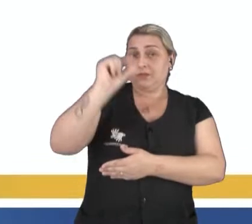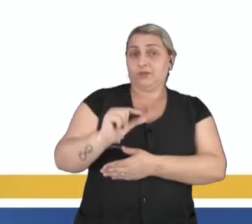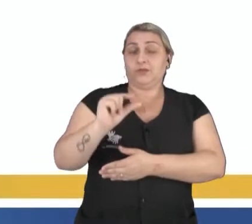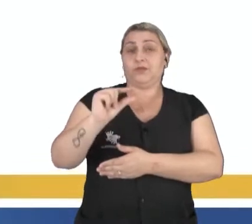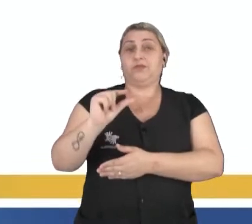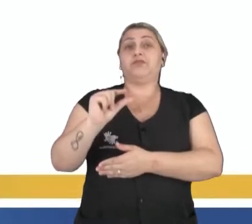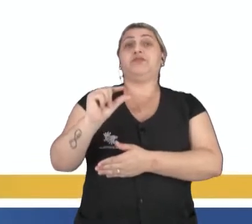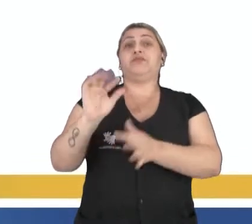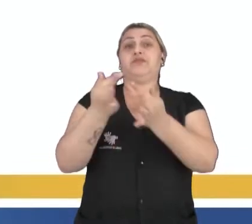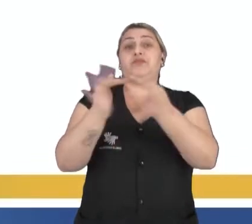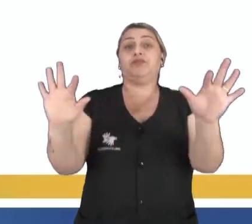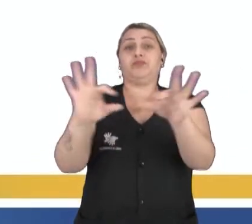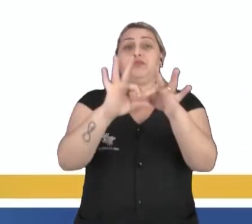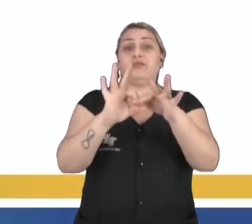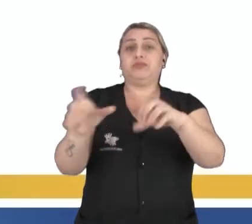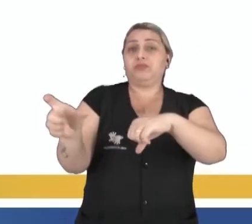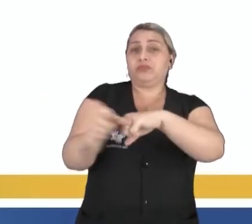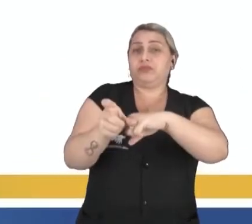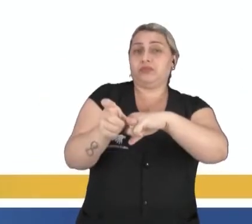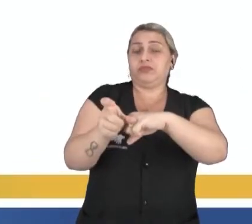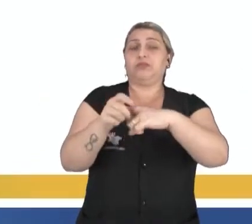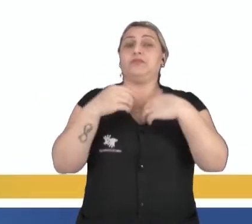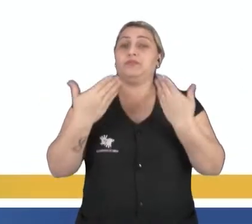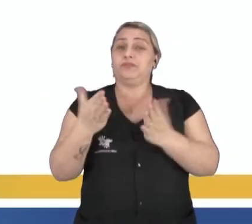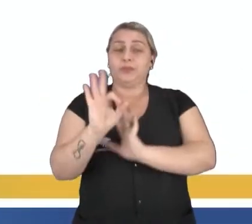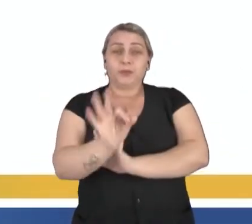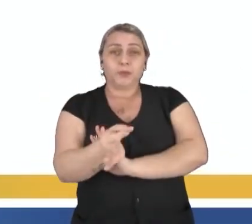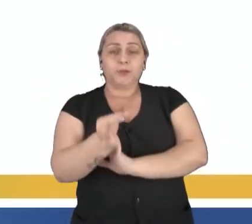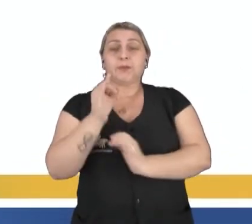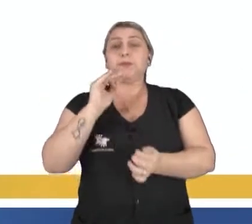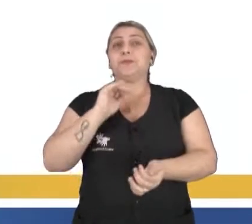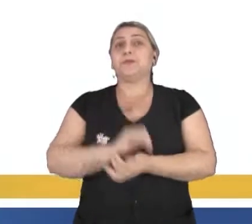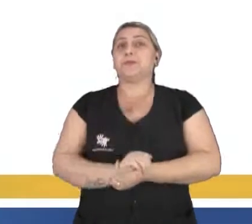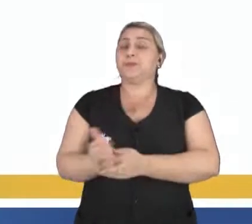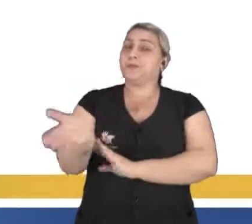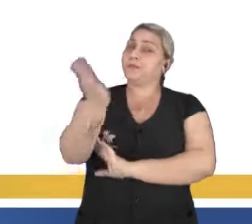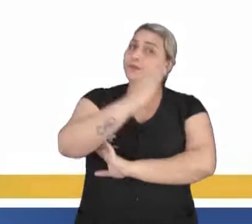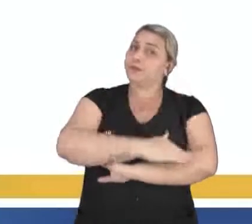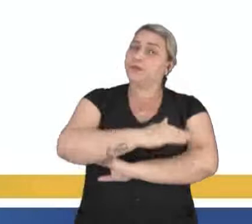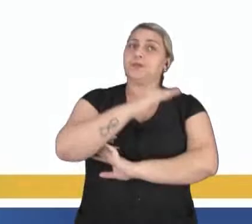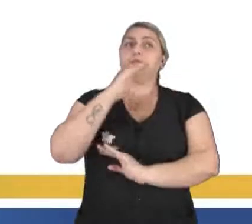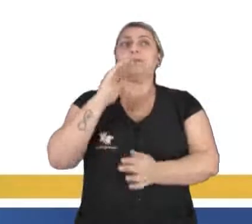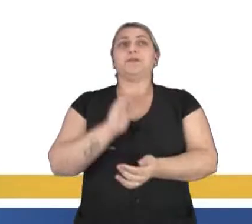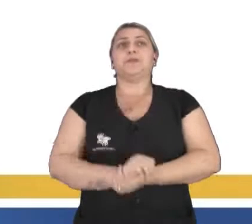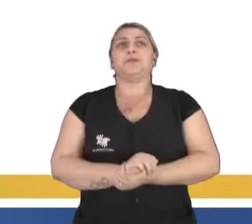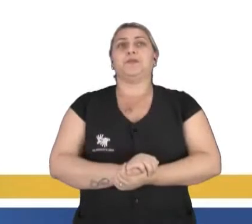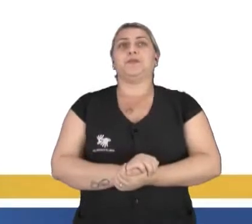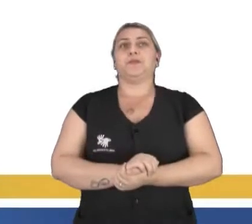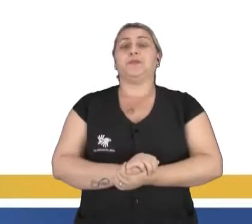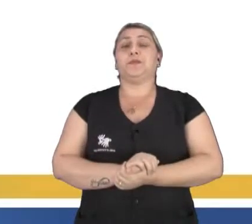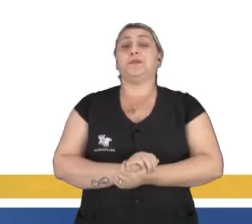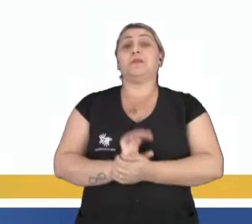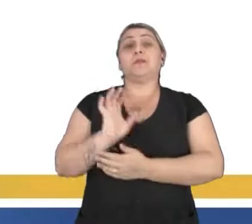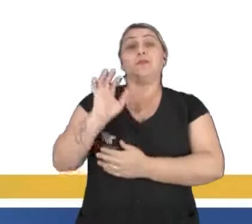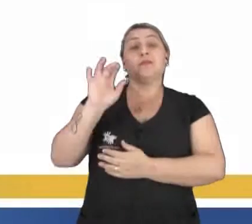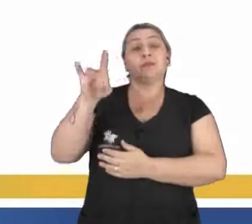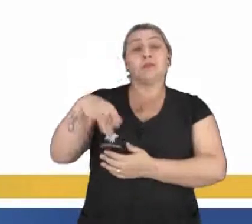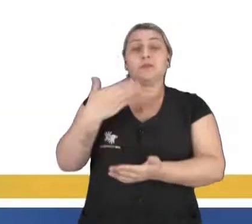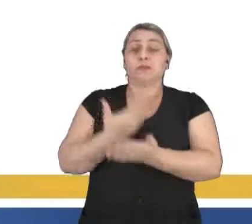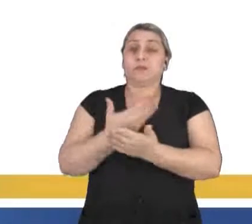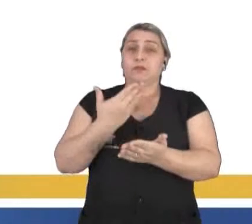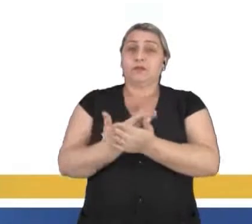oração subordinada substantiva, tá certo? Vamos lá? Então, nas últimas